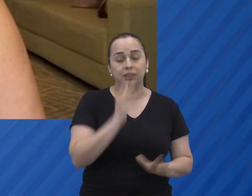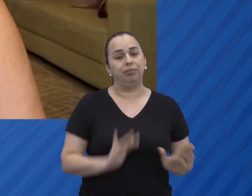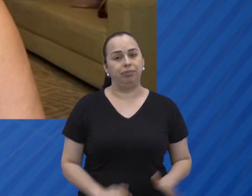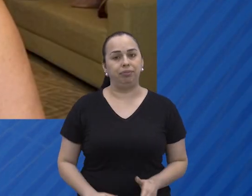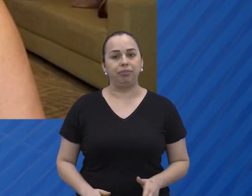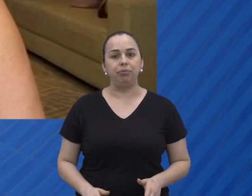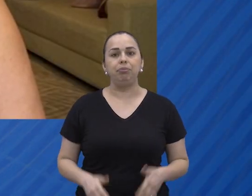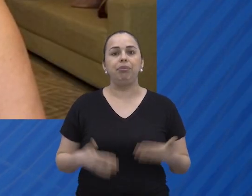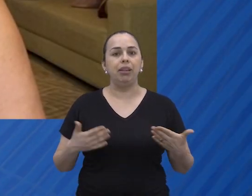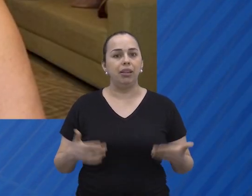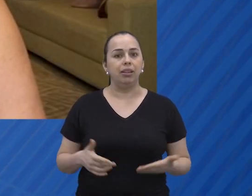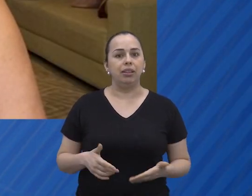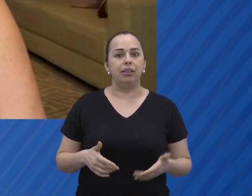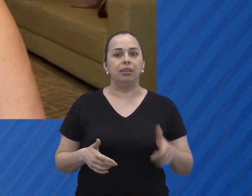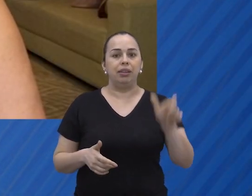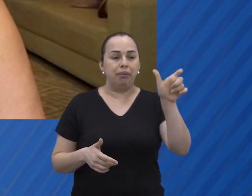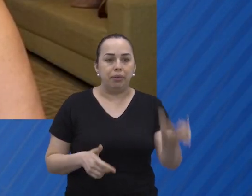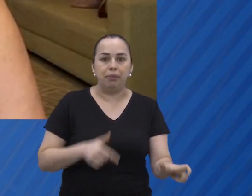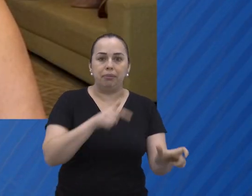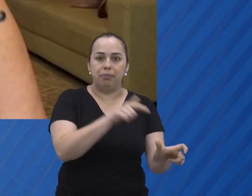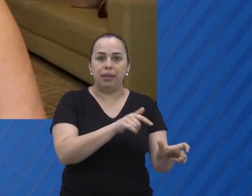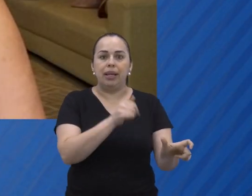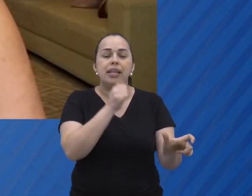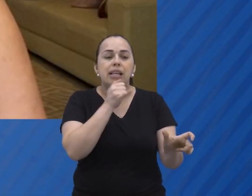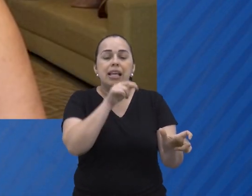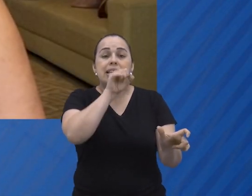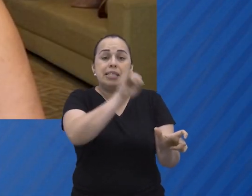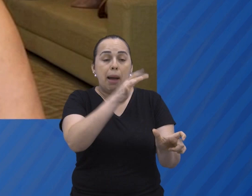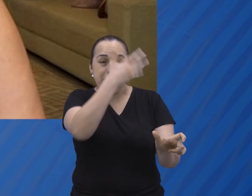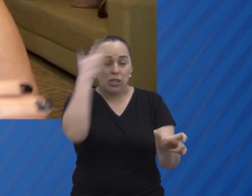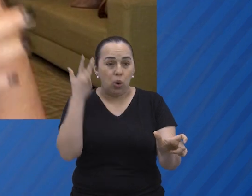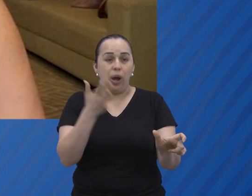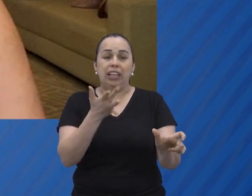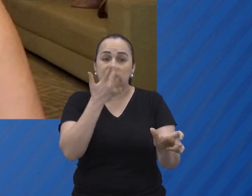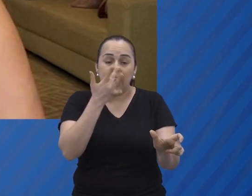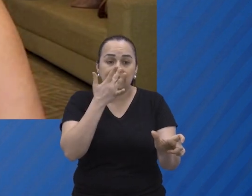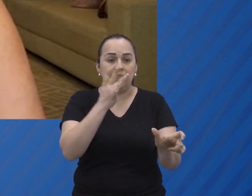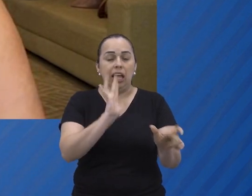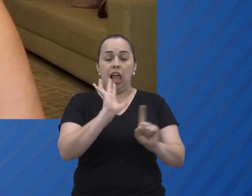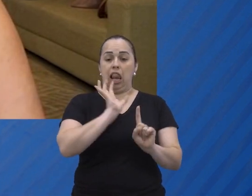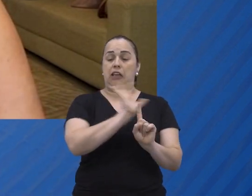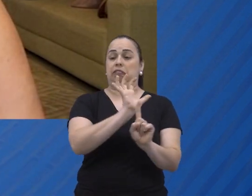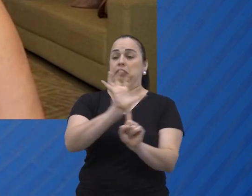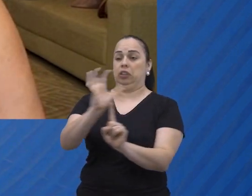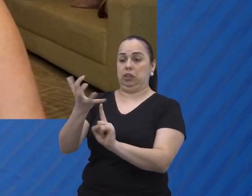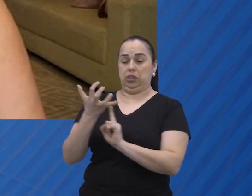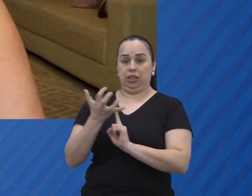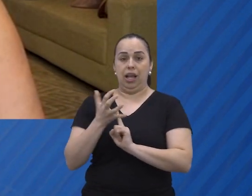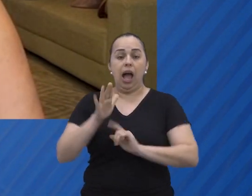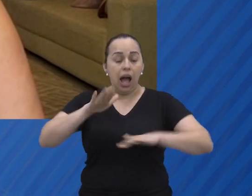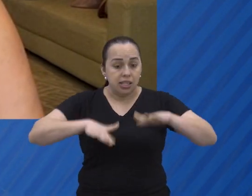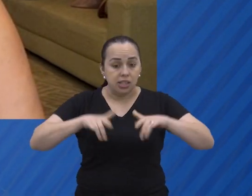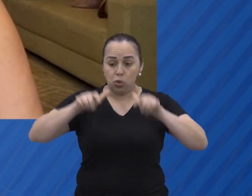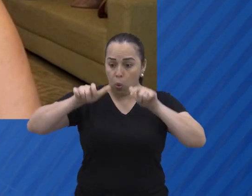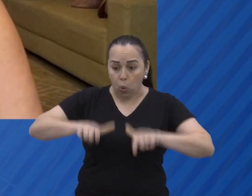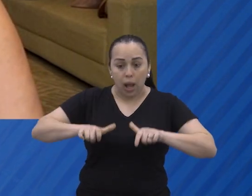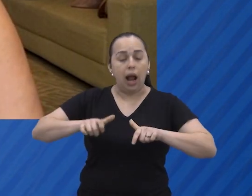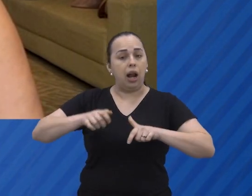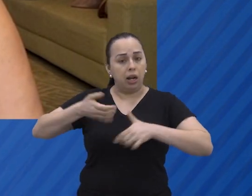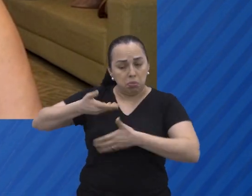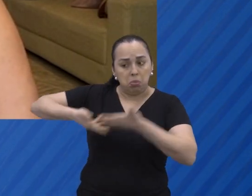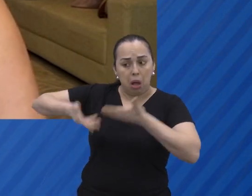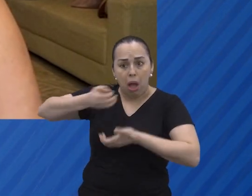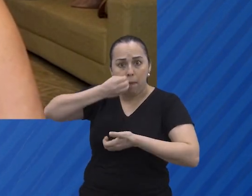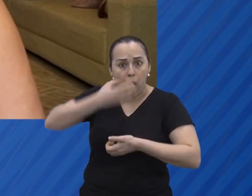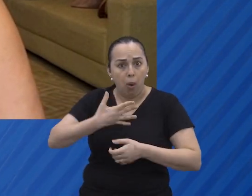ambiente nocivo, uma pessoa, uma banana ali, uma maçã podre, ela estraga todas as outras. Então, mesmo que o ambiente seja